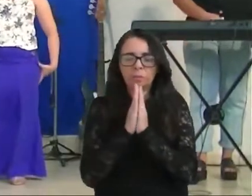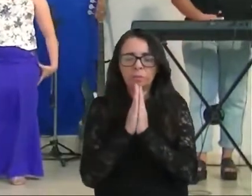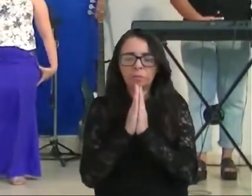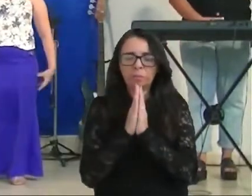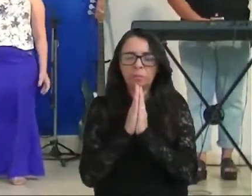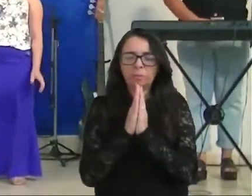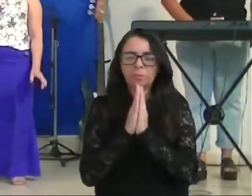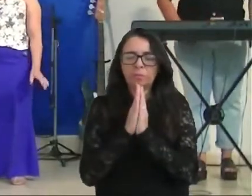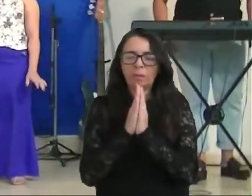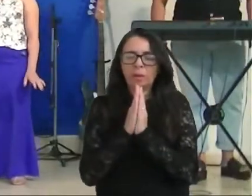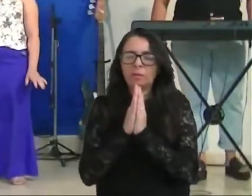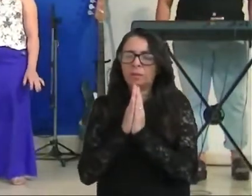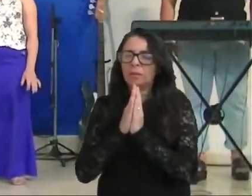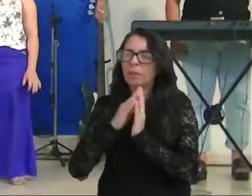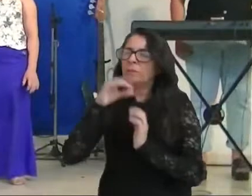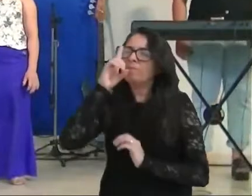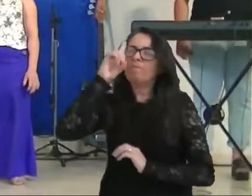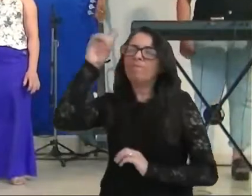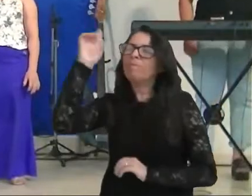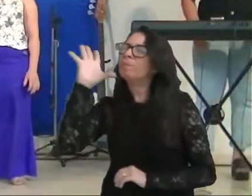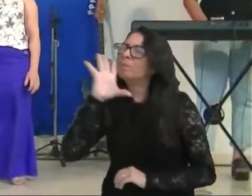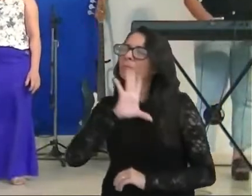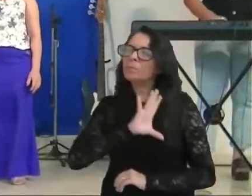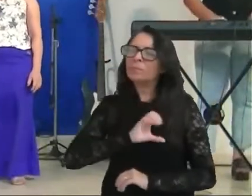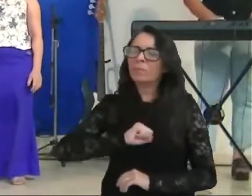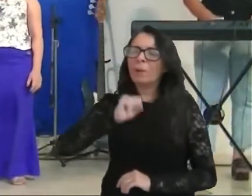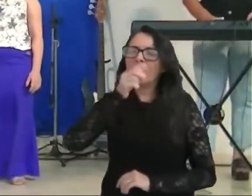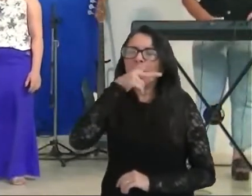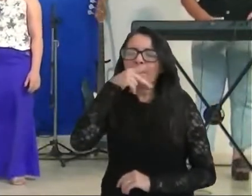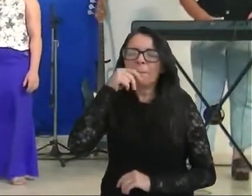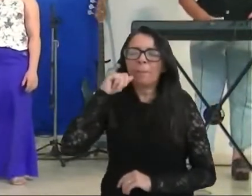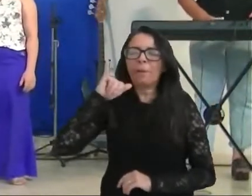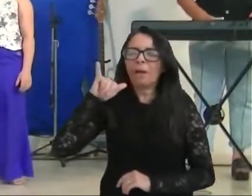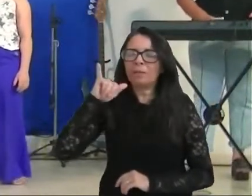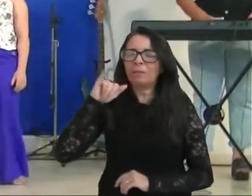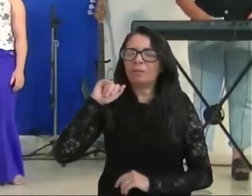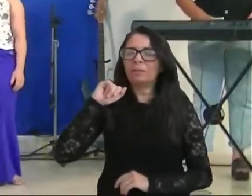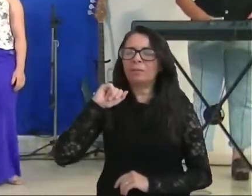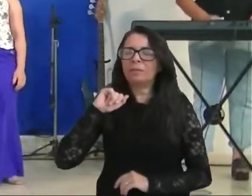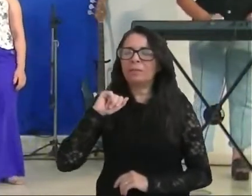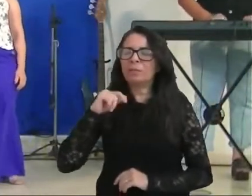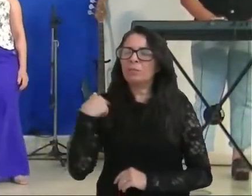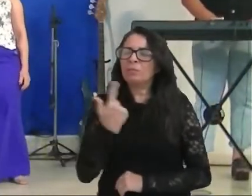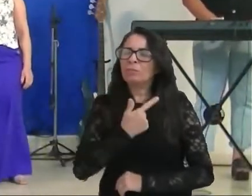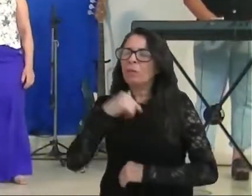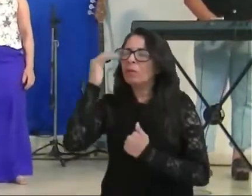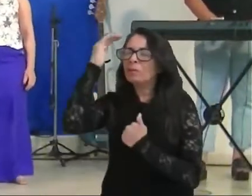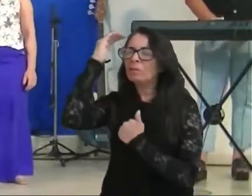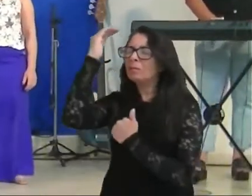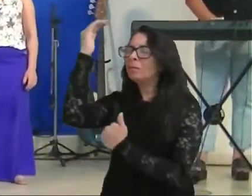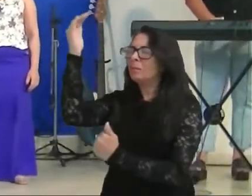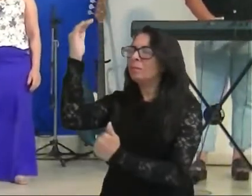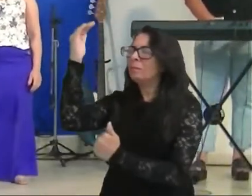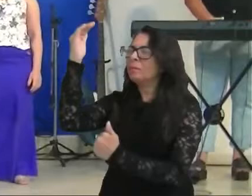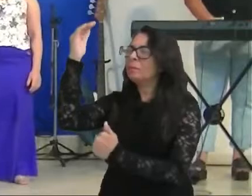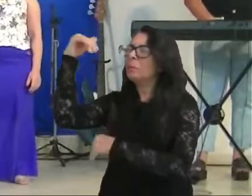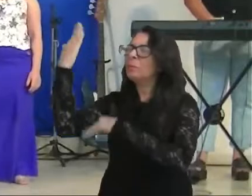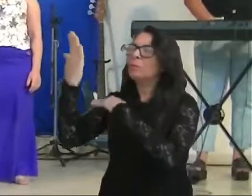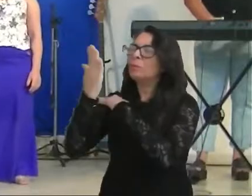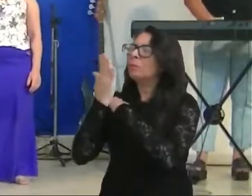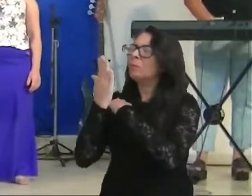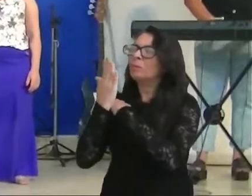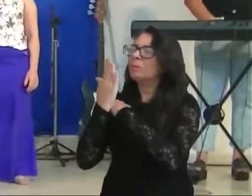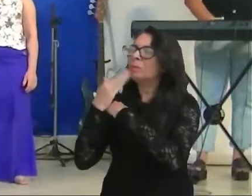Pai, nós te agradecemos por mais um dia de vida que o Senhor concedeu a cada um de nós. Nós te agradecemos porque as